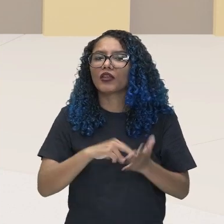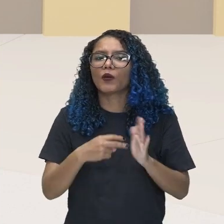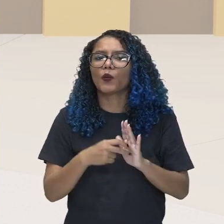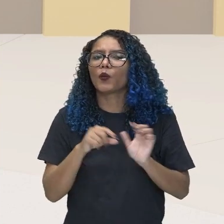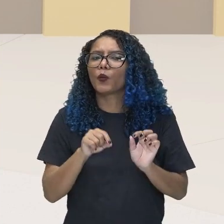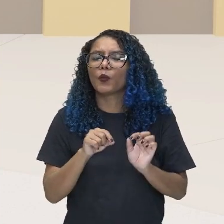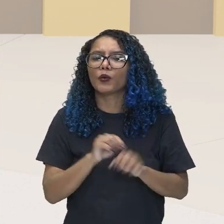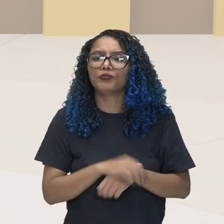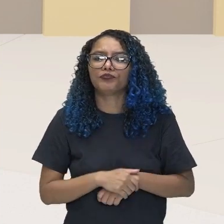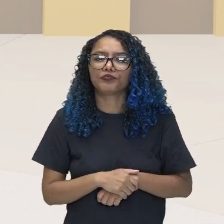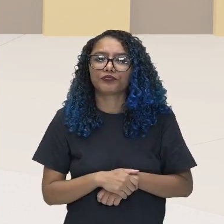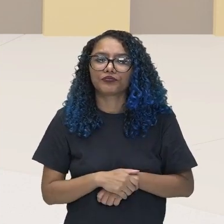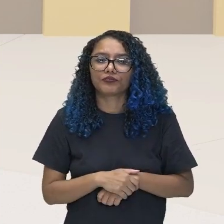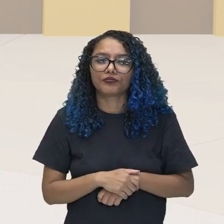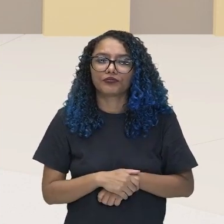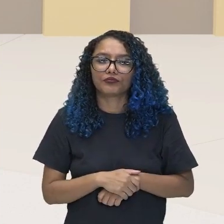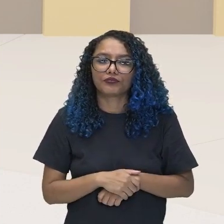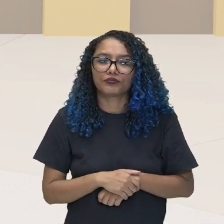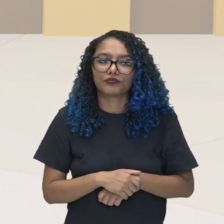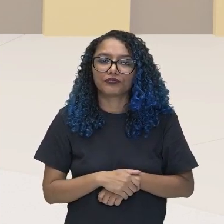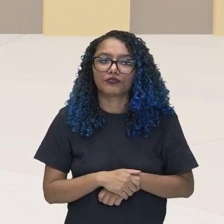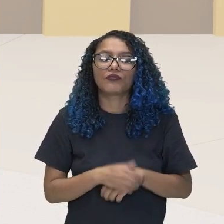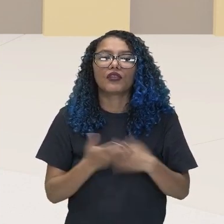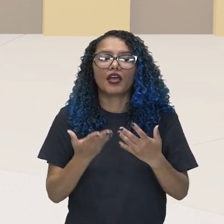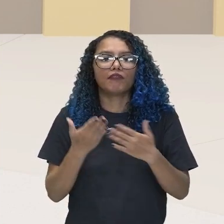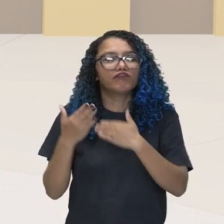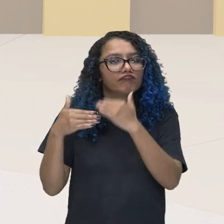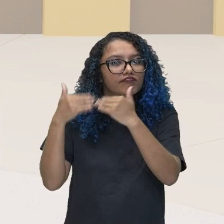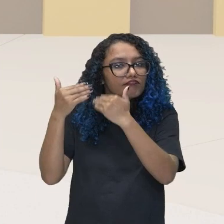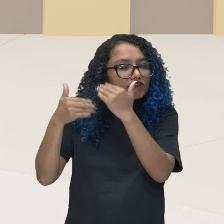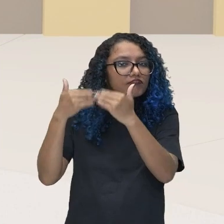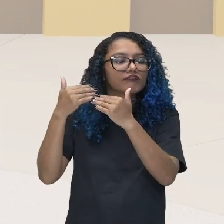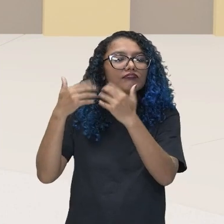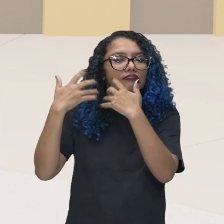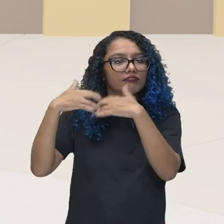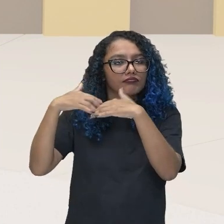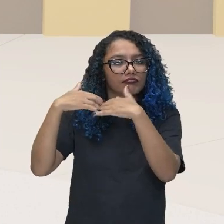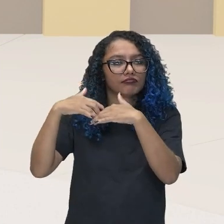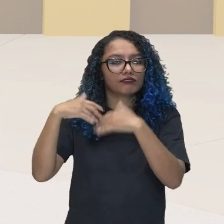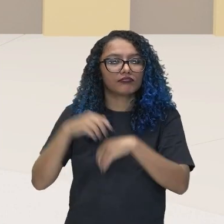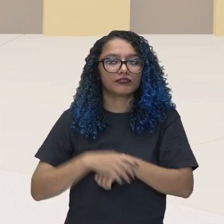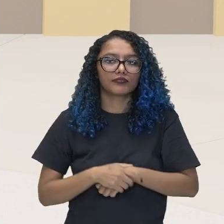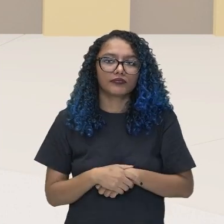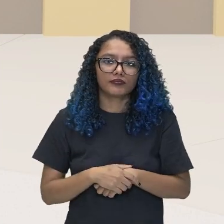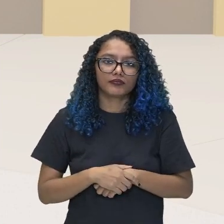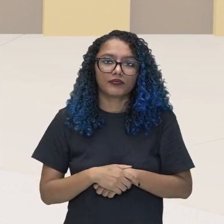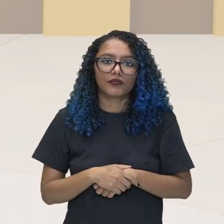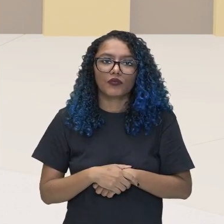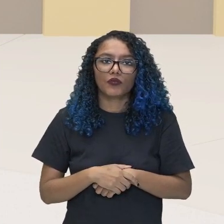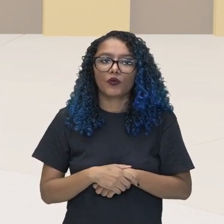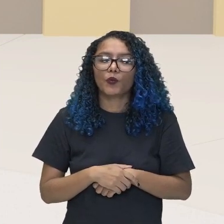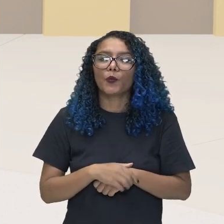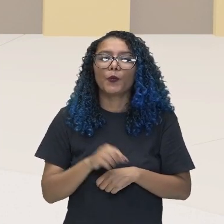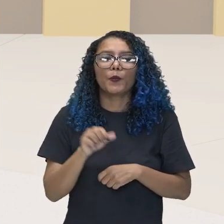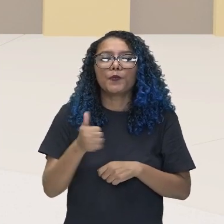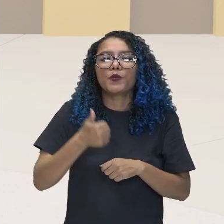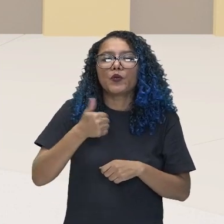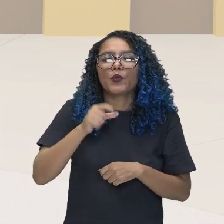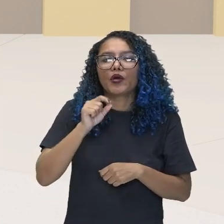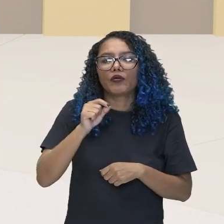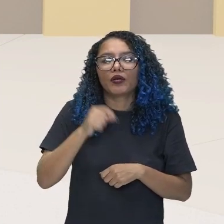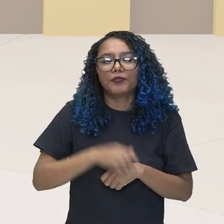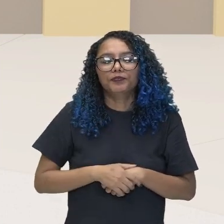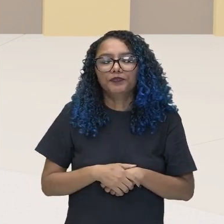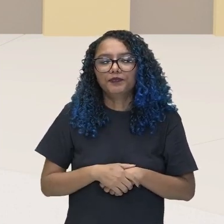estudantes, processos mentais. O primeiro é o pensamento crítico. Então, temos